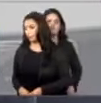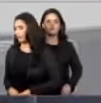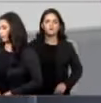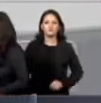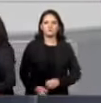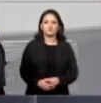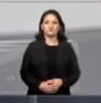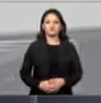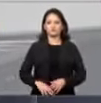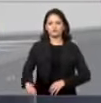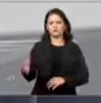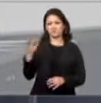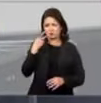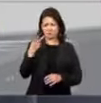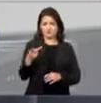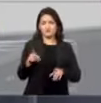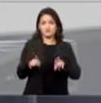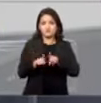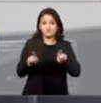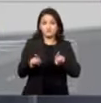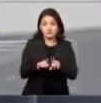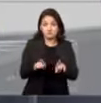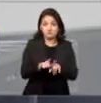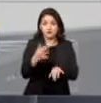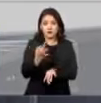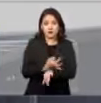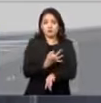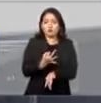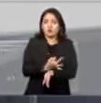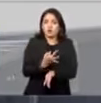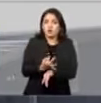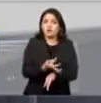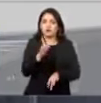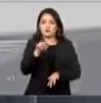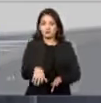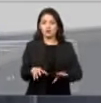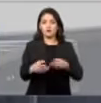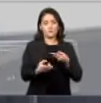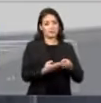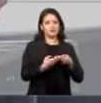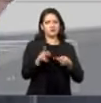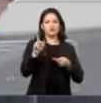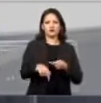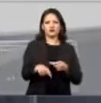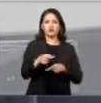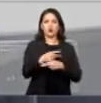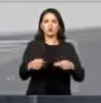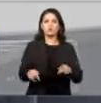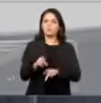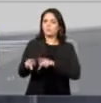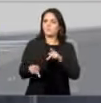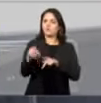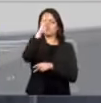à tolerância como um atributo do povo brasileiro, não propriamente da elite dominante